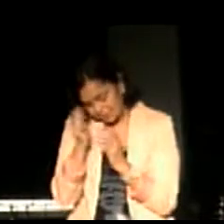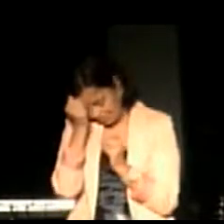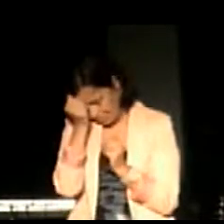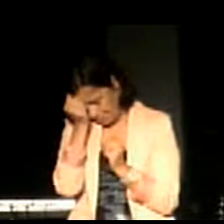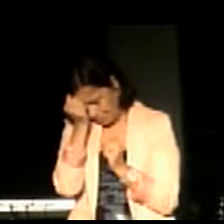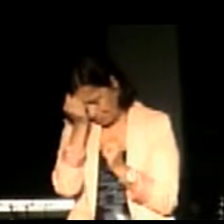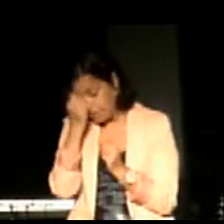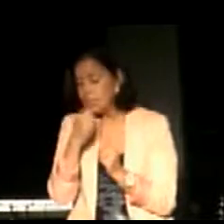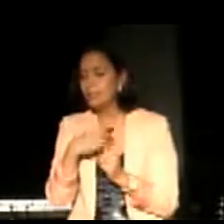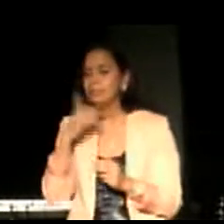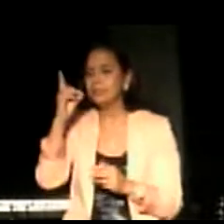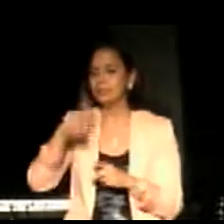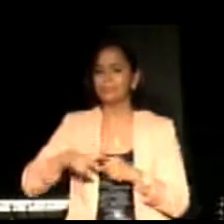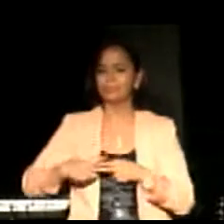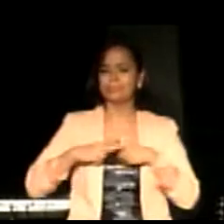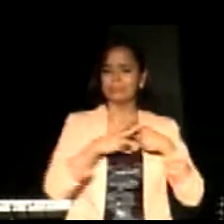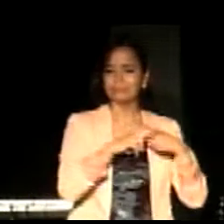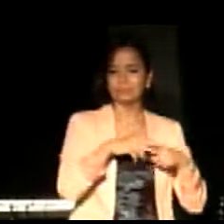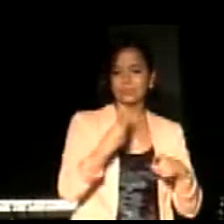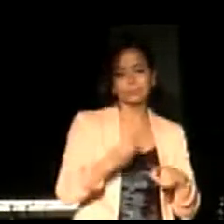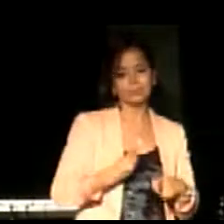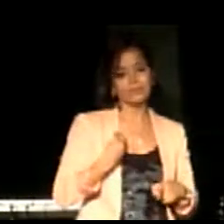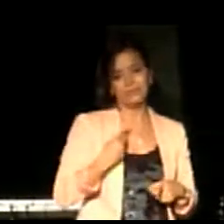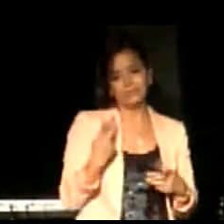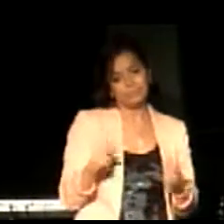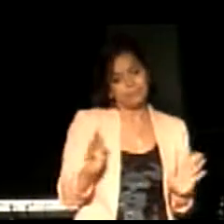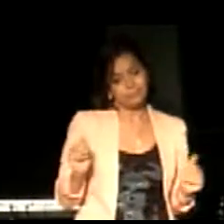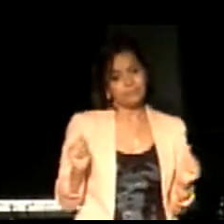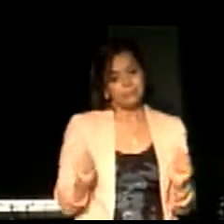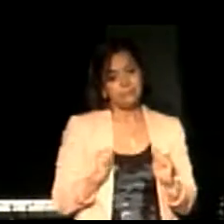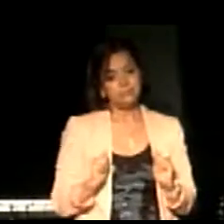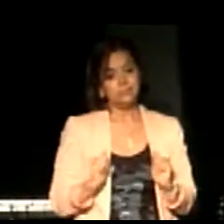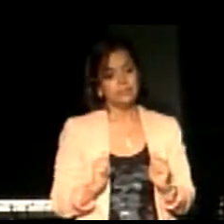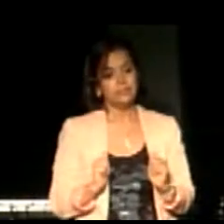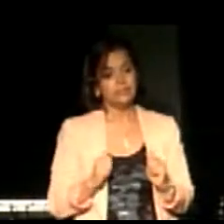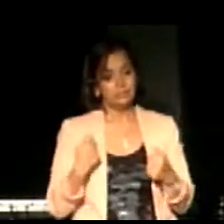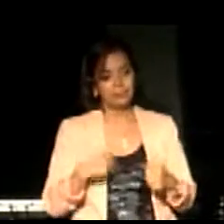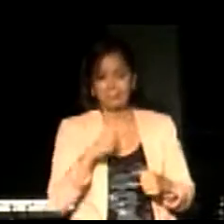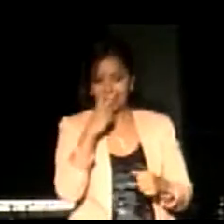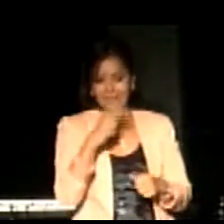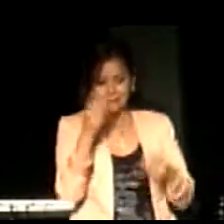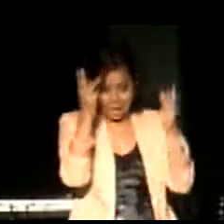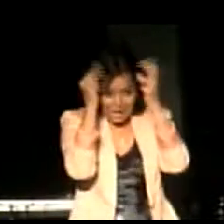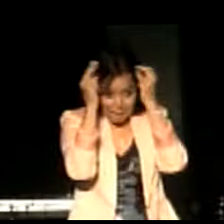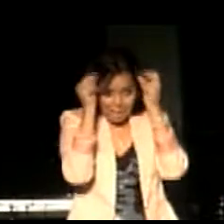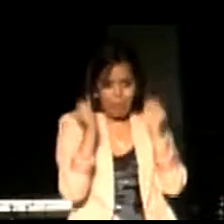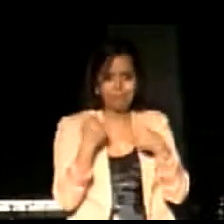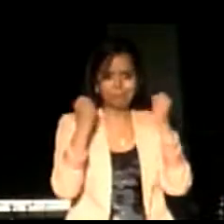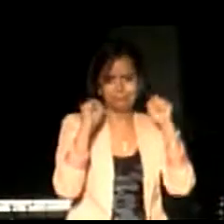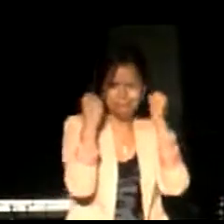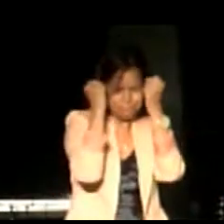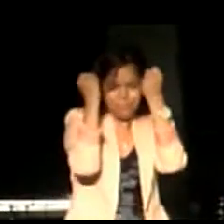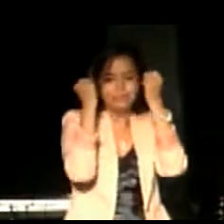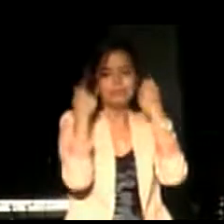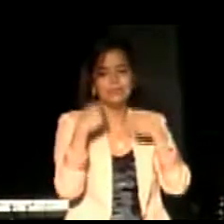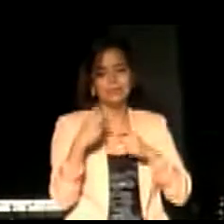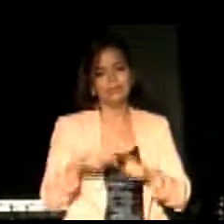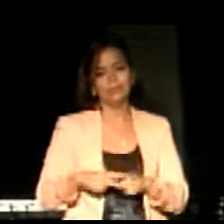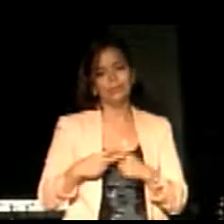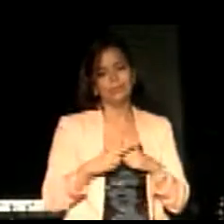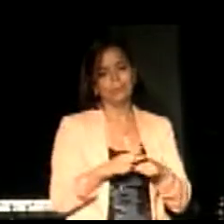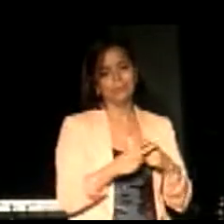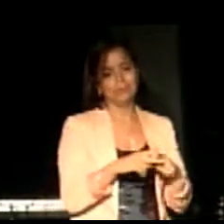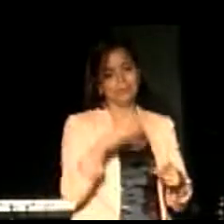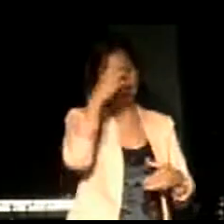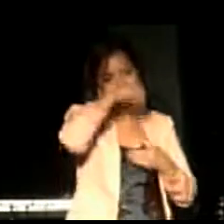arrepender-se. Essa é a opção. Amansar a fera, tê-la sob controle, porque nós sabemos que ela está